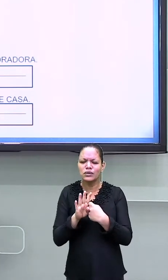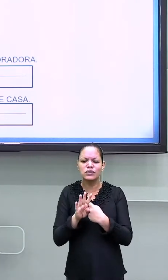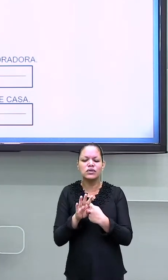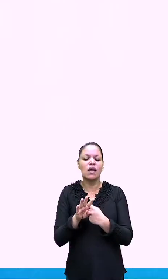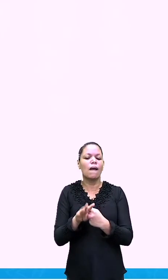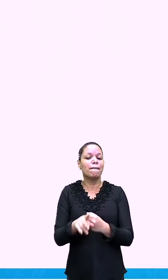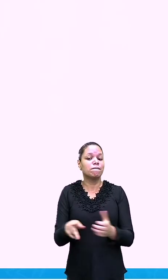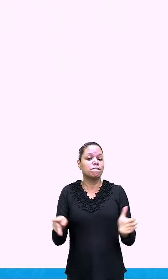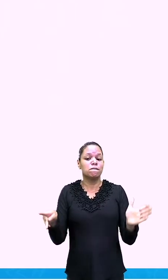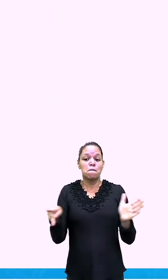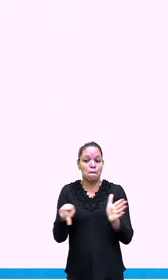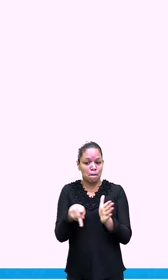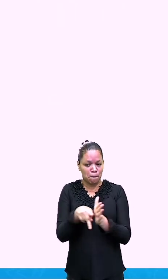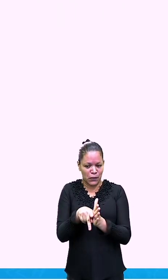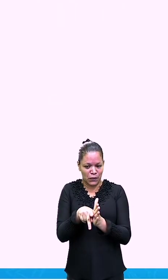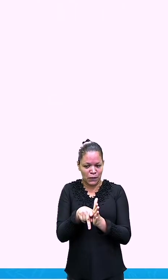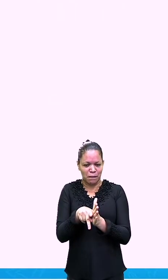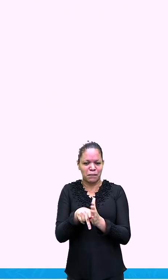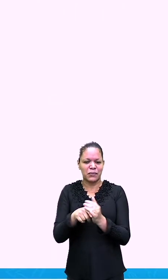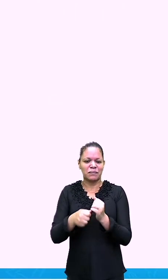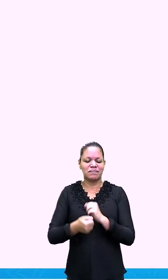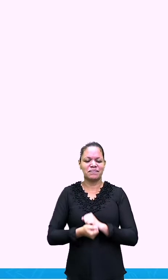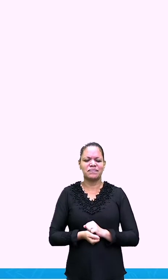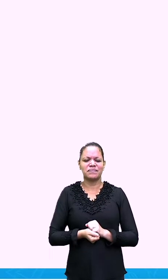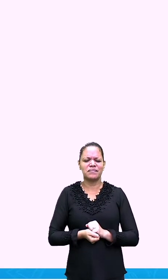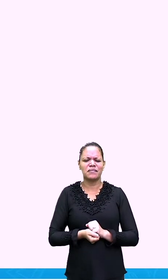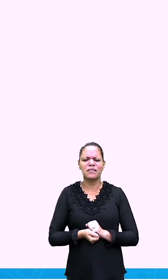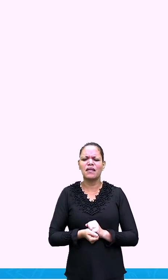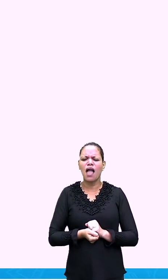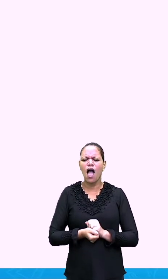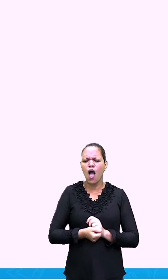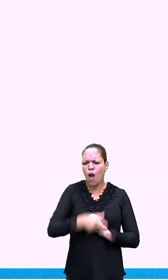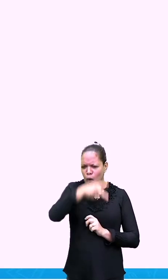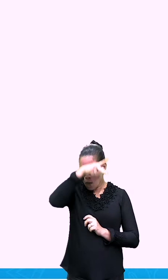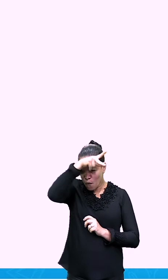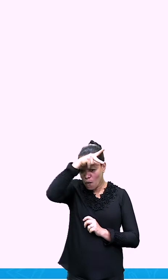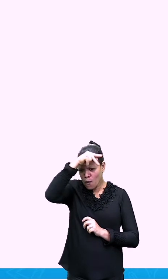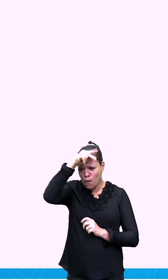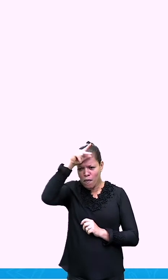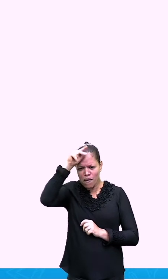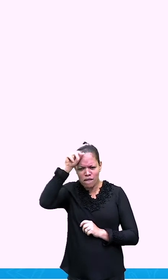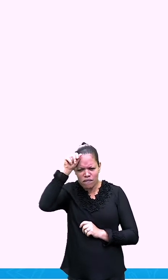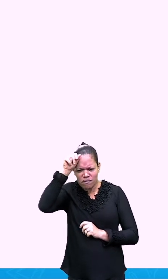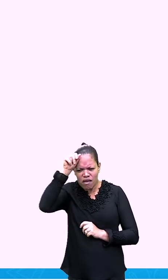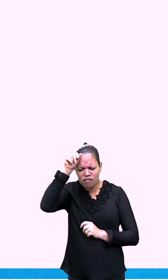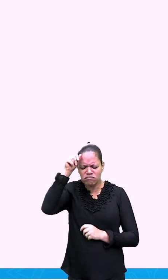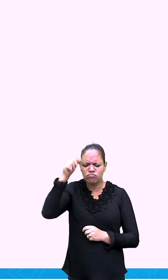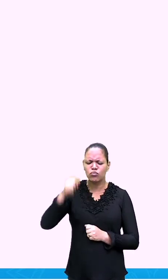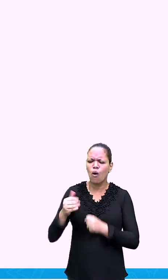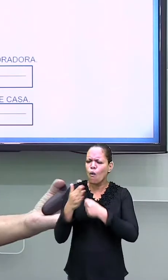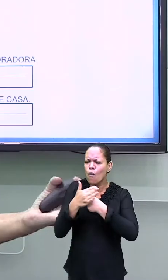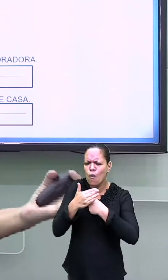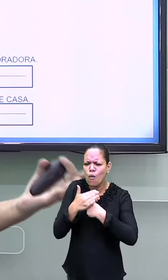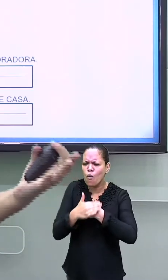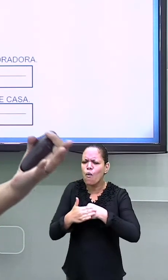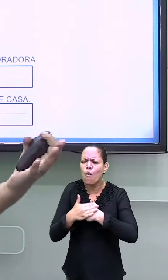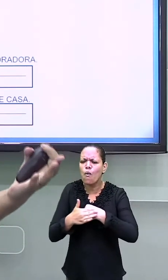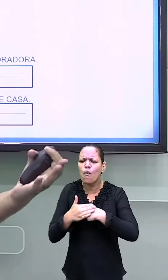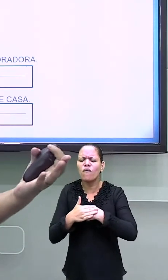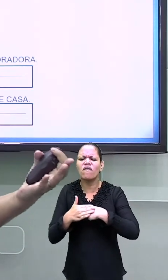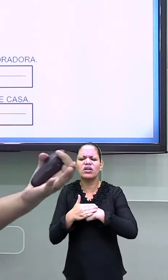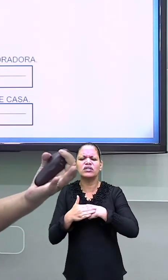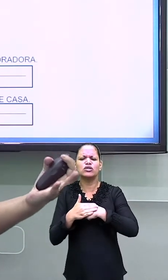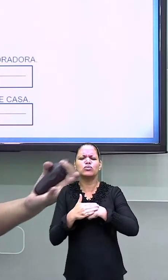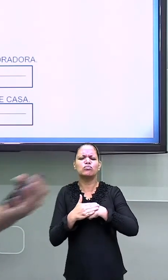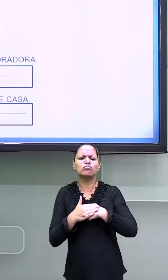segunda frase. O prefeito conversou com a moradora. O Brasil tem diversas cidades. Então,